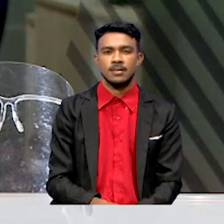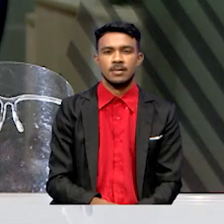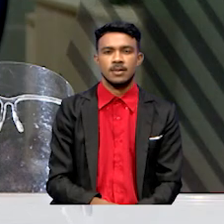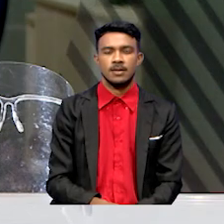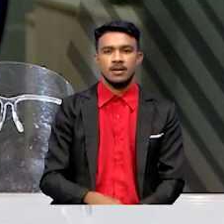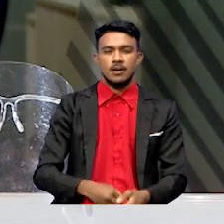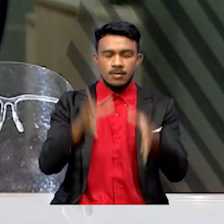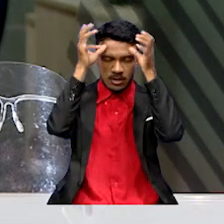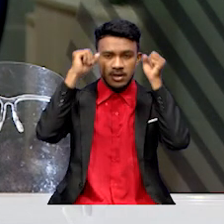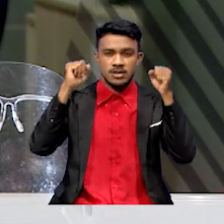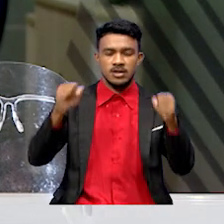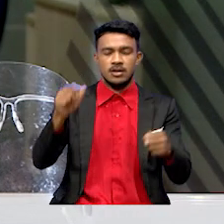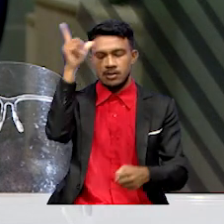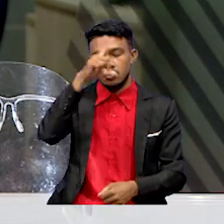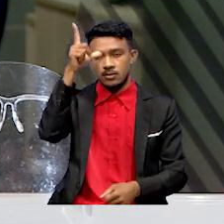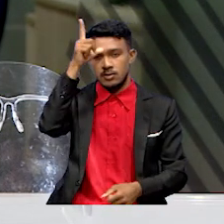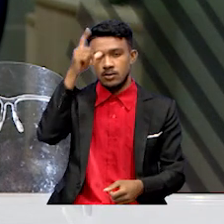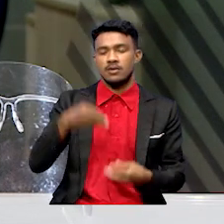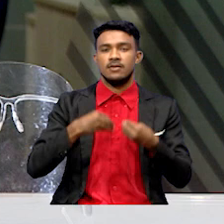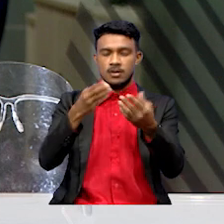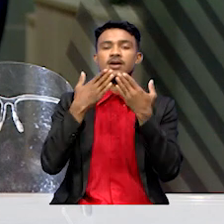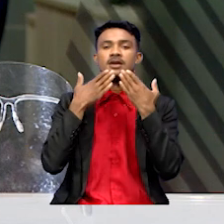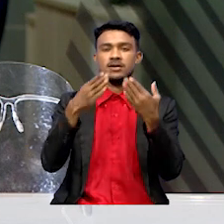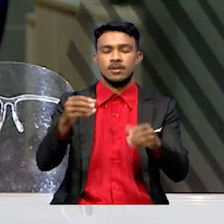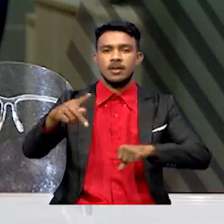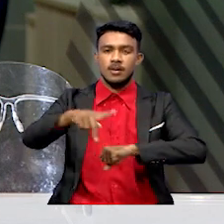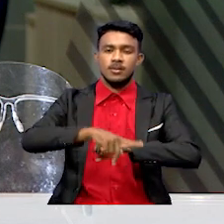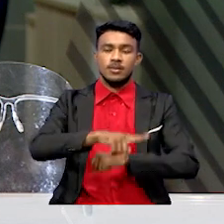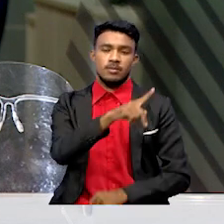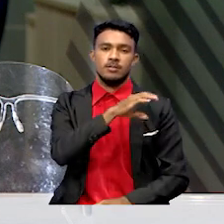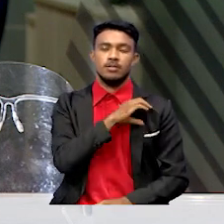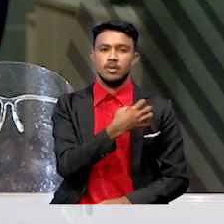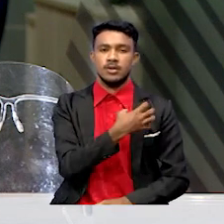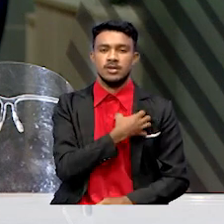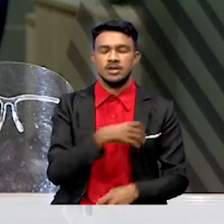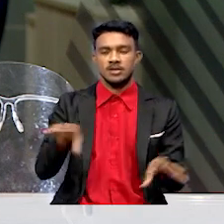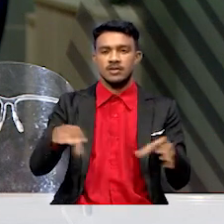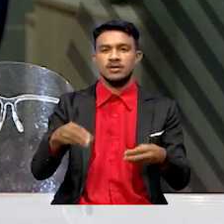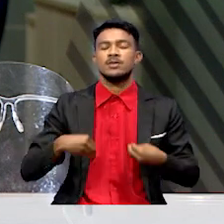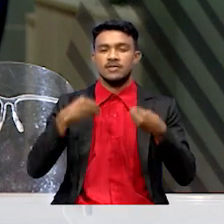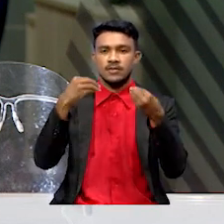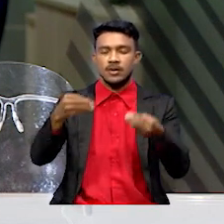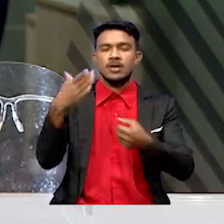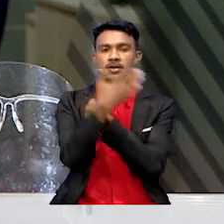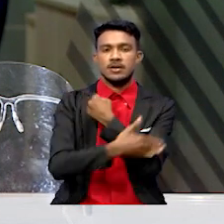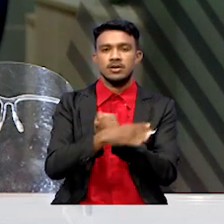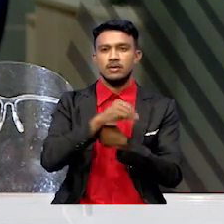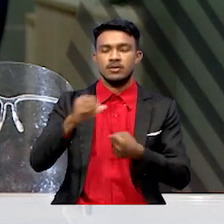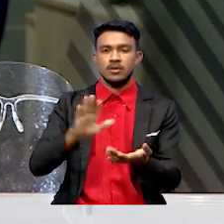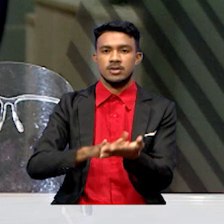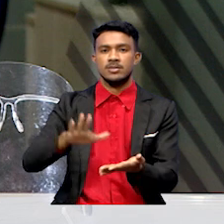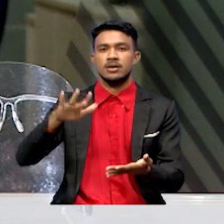Presidente da República Francisco goteiras show agradeço Eba pntl Nia dedicação de serviço da Nação o espírito o